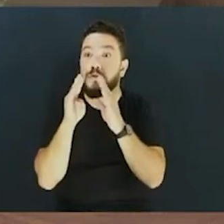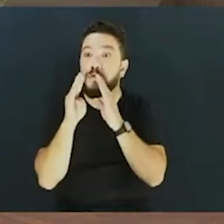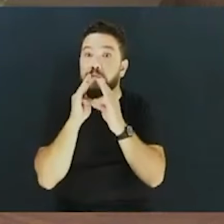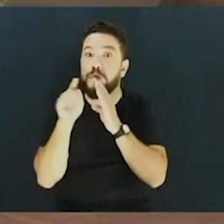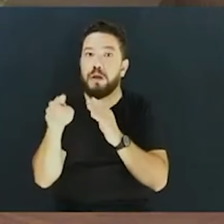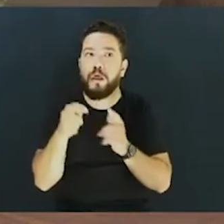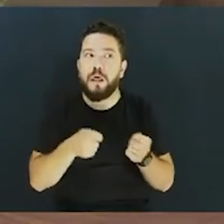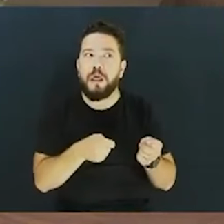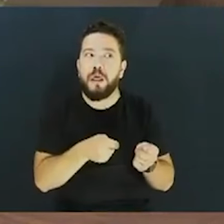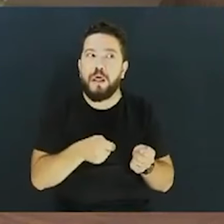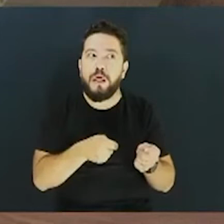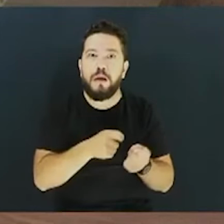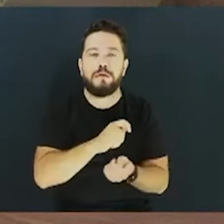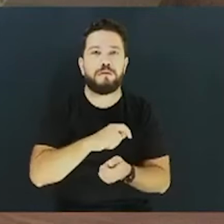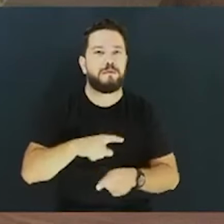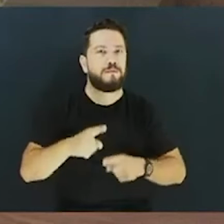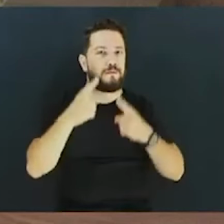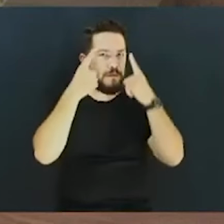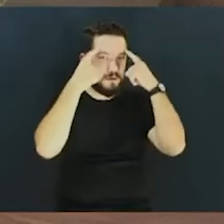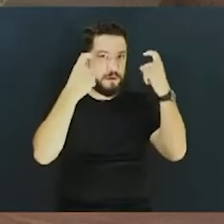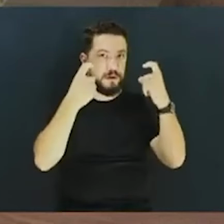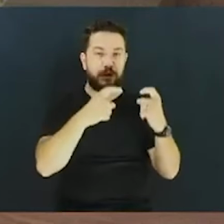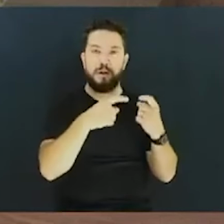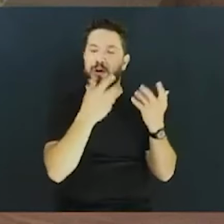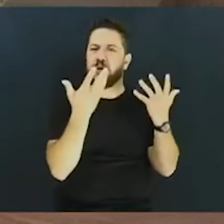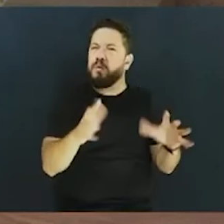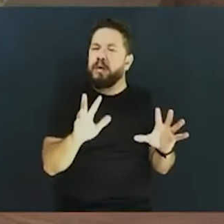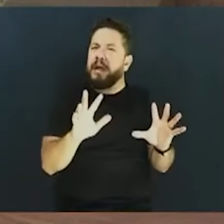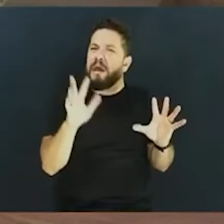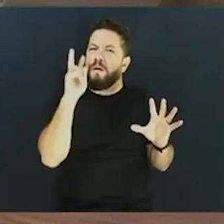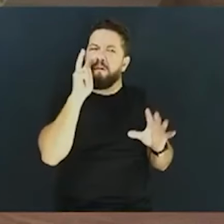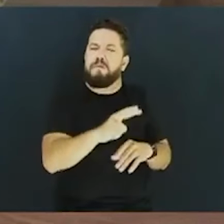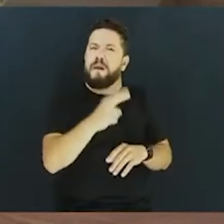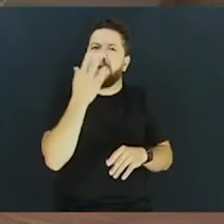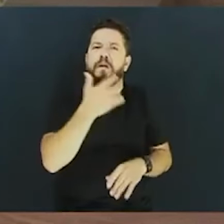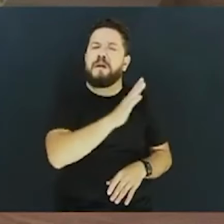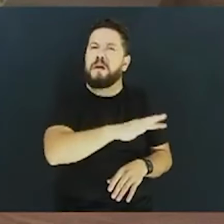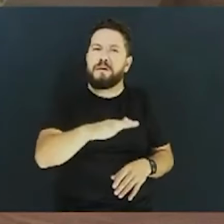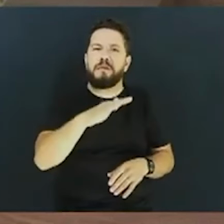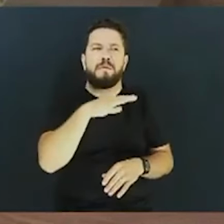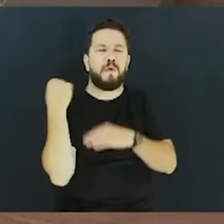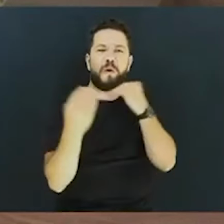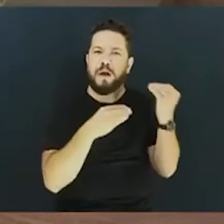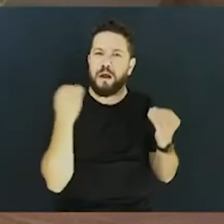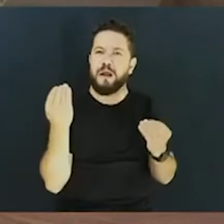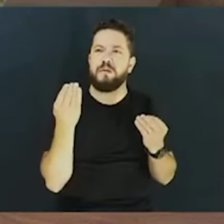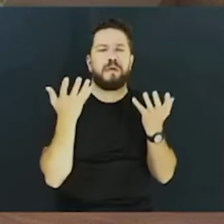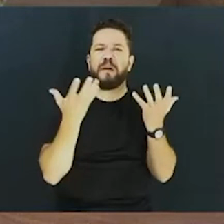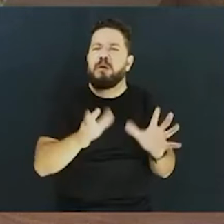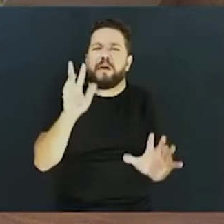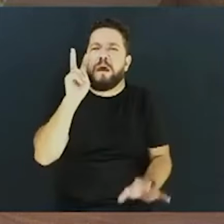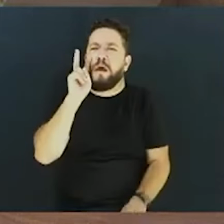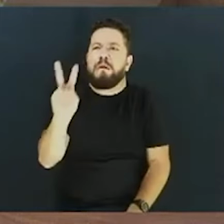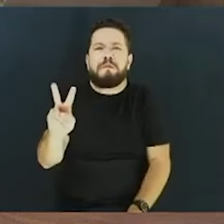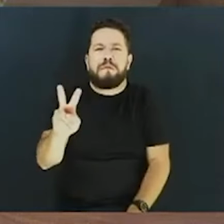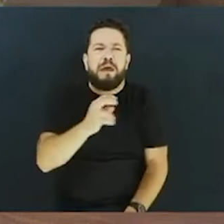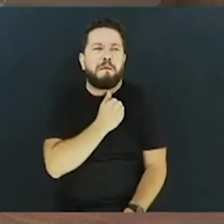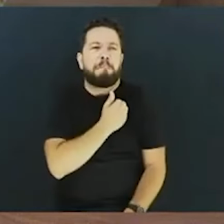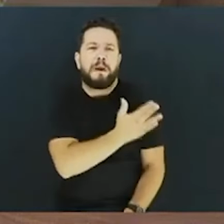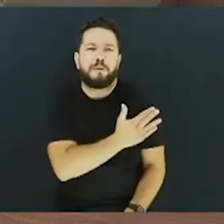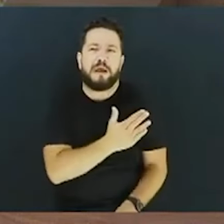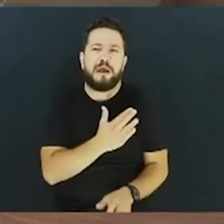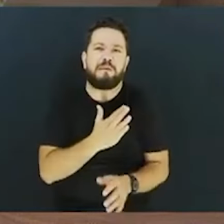quer ver criança morta, não quer ver mais nenhum tipo de discriminação que resulte em violência e em morte de